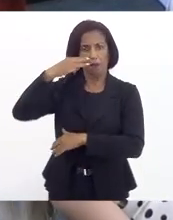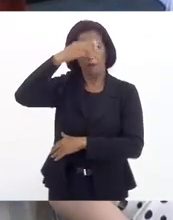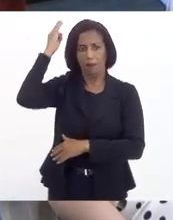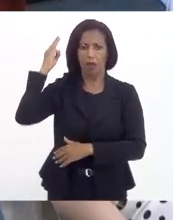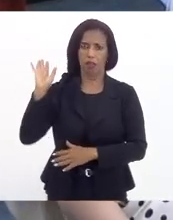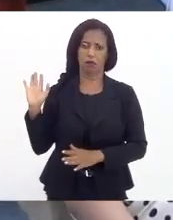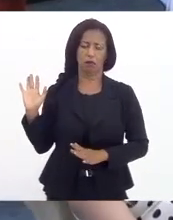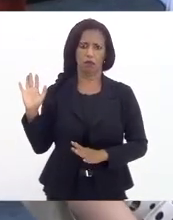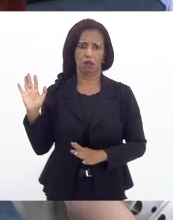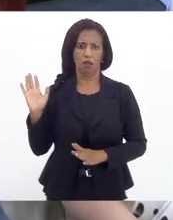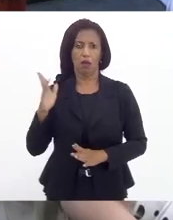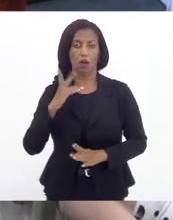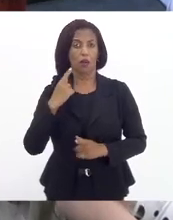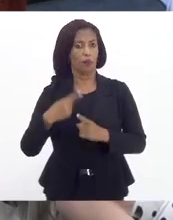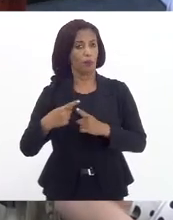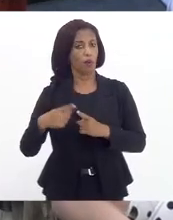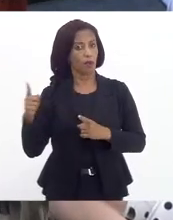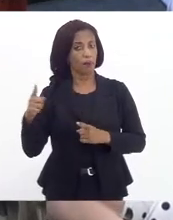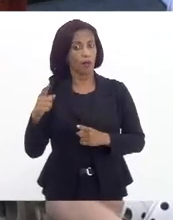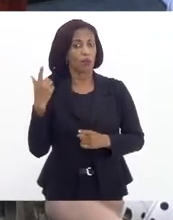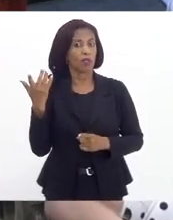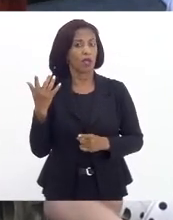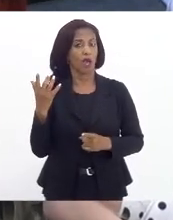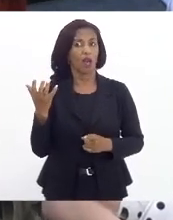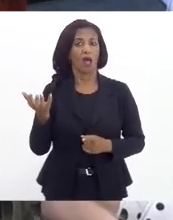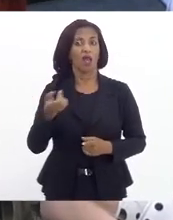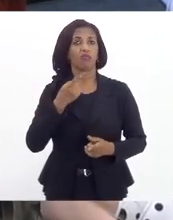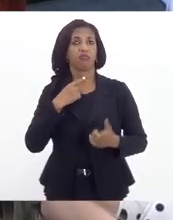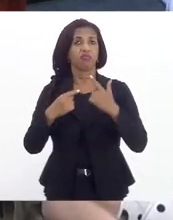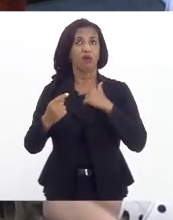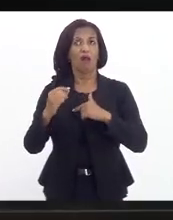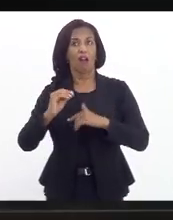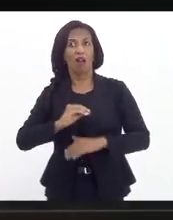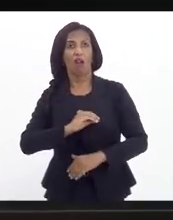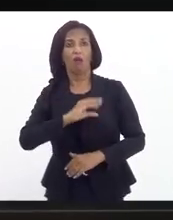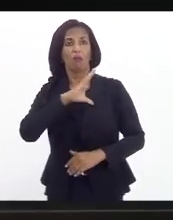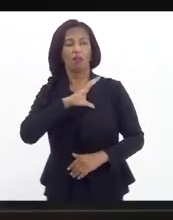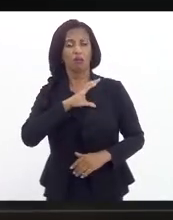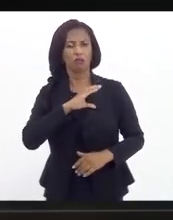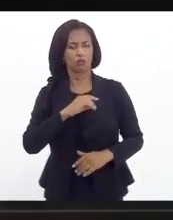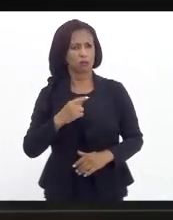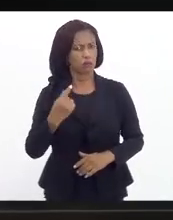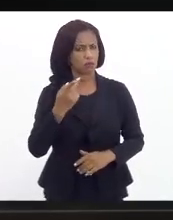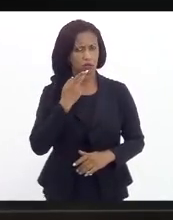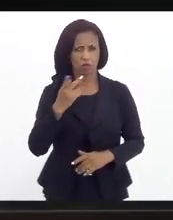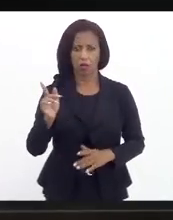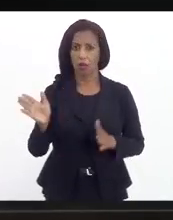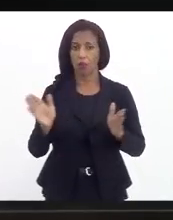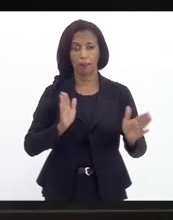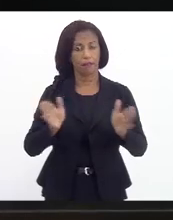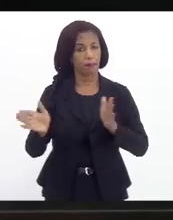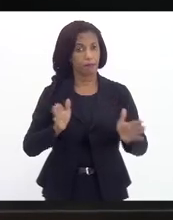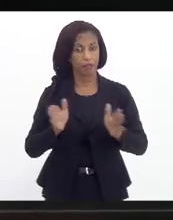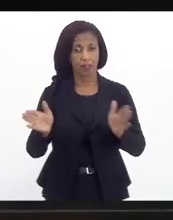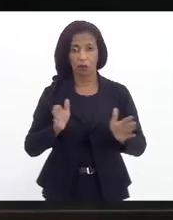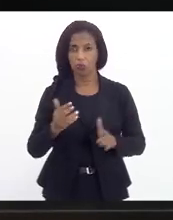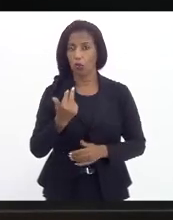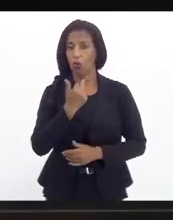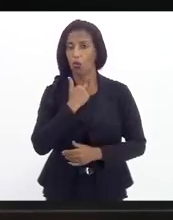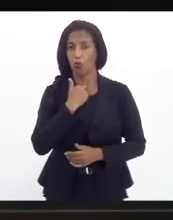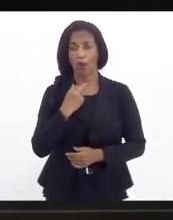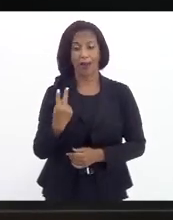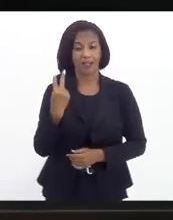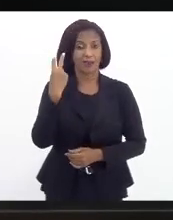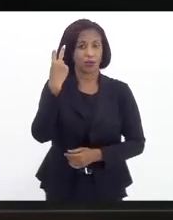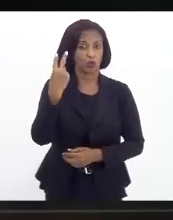criar expectativa e jogar para a plateia. É vedado o aumento dos servidores no período. Vamos ter a cada